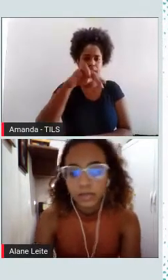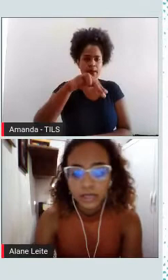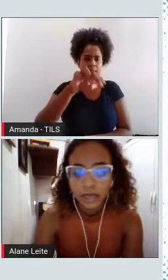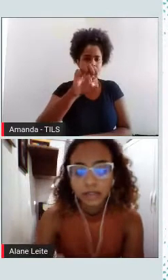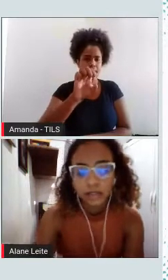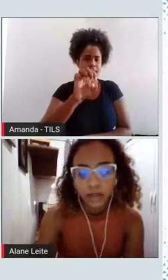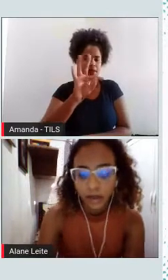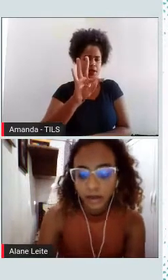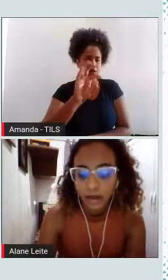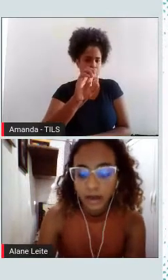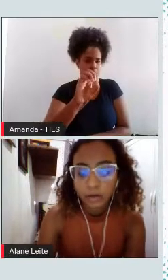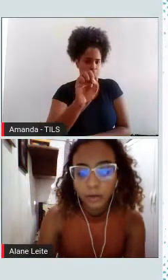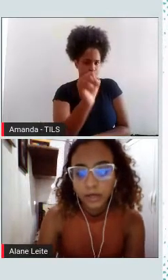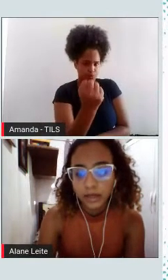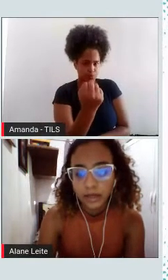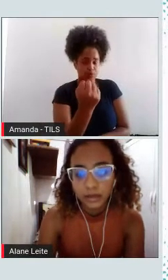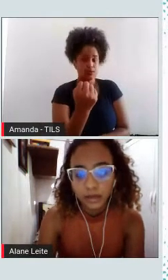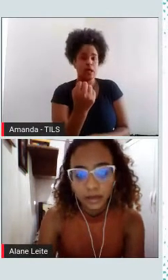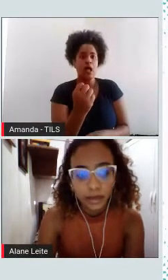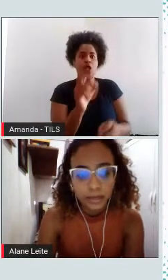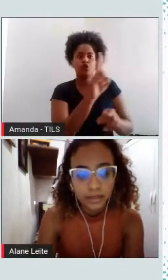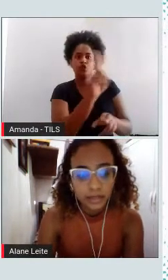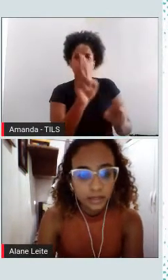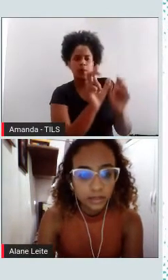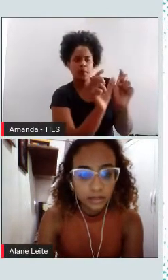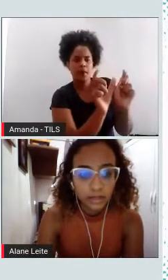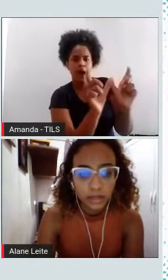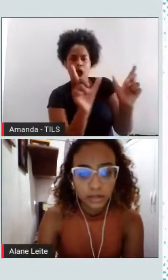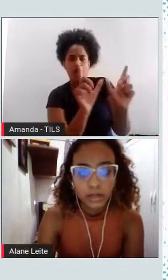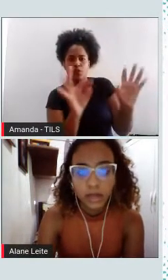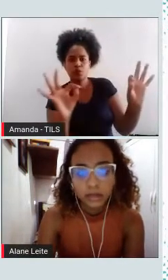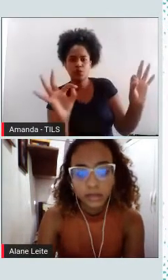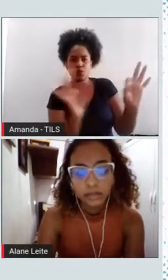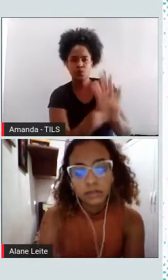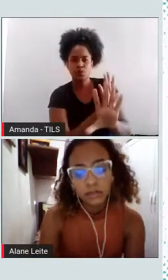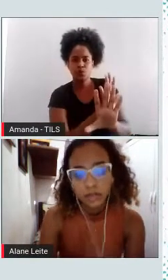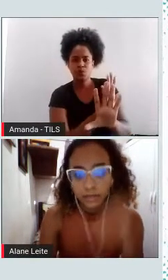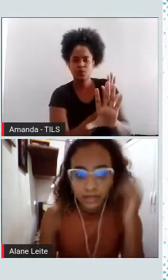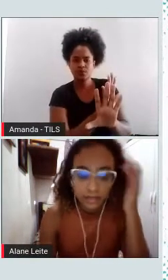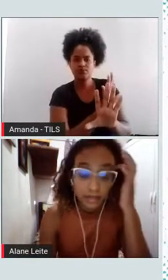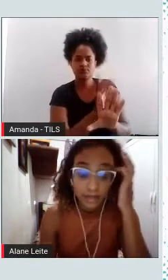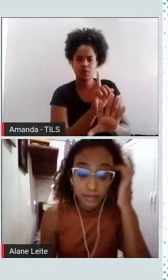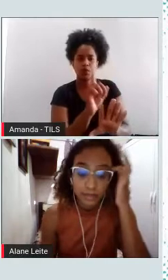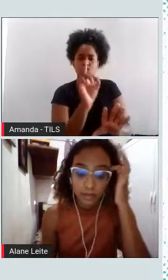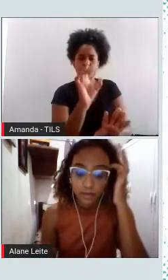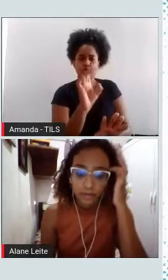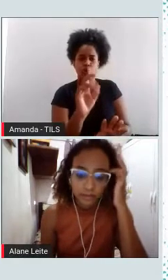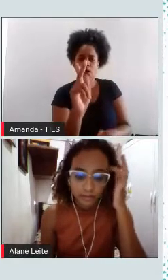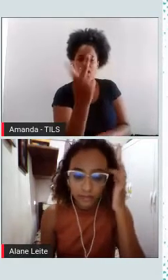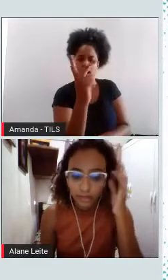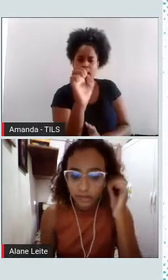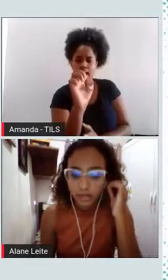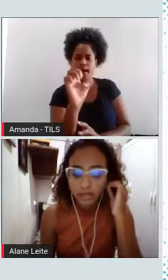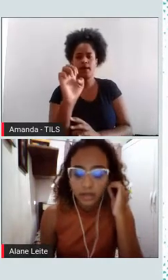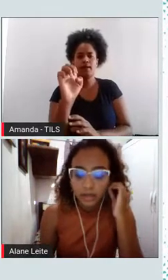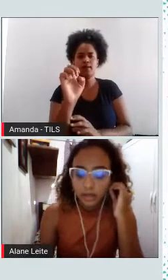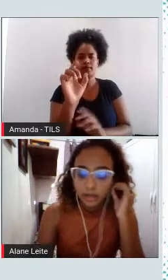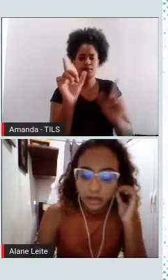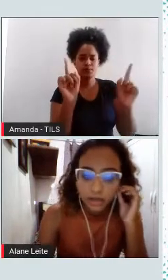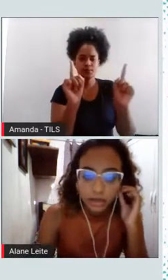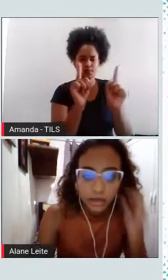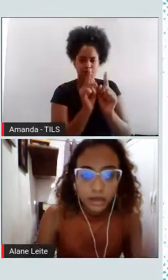os nomes, aí a gente agrupa em representações, certo? Vocês vão estudar mais a tabela periódica mais à frente.